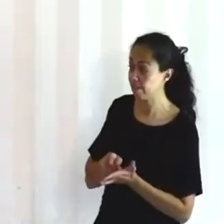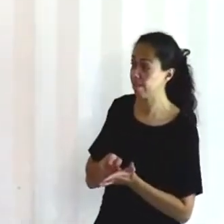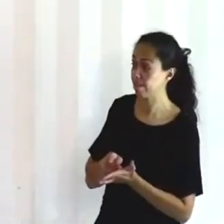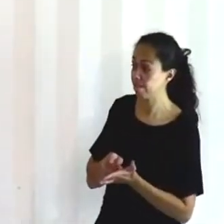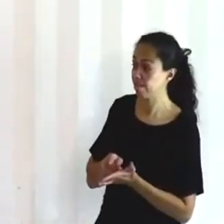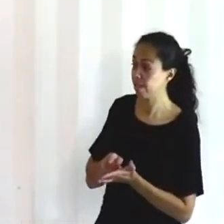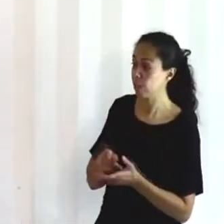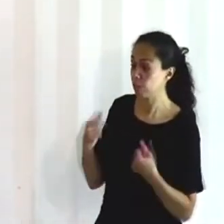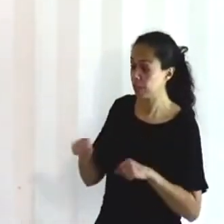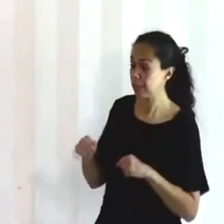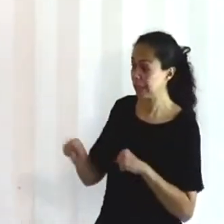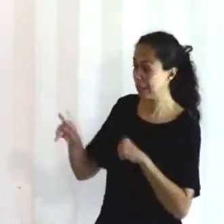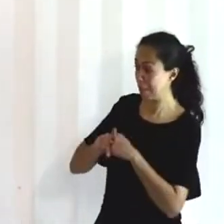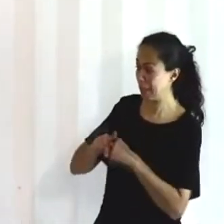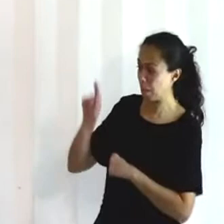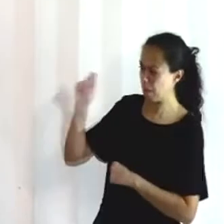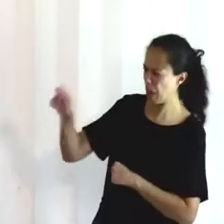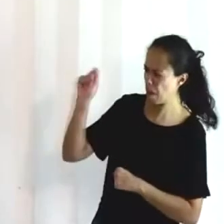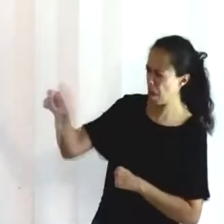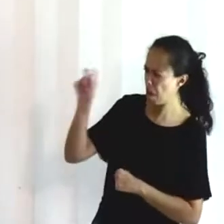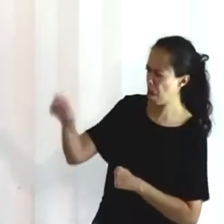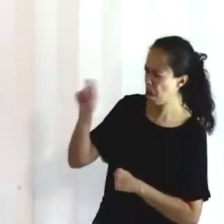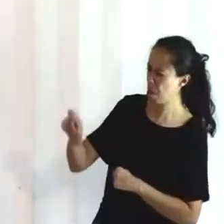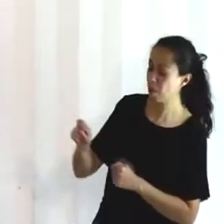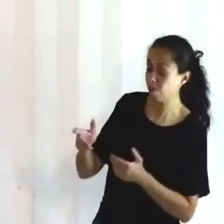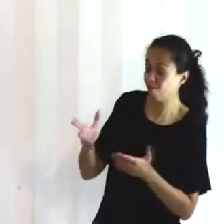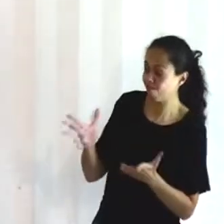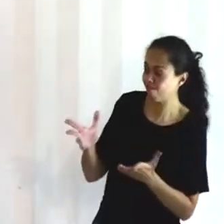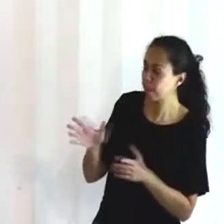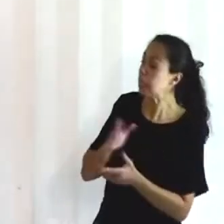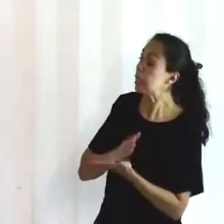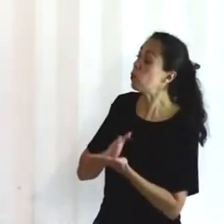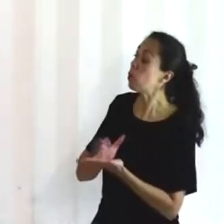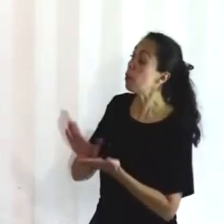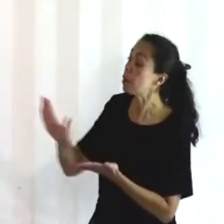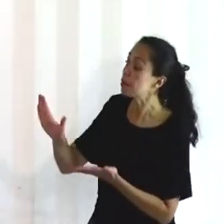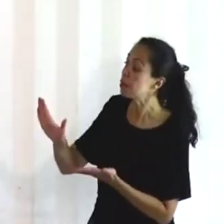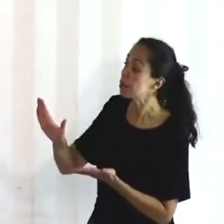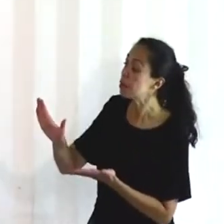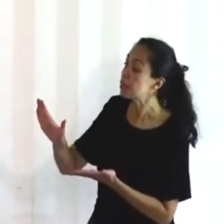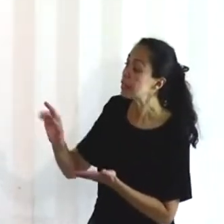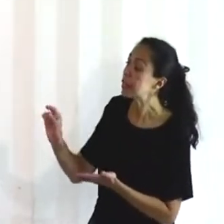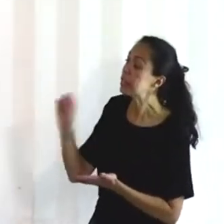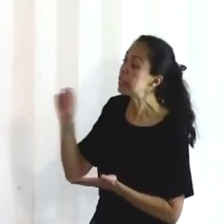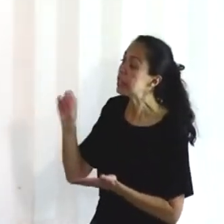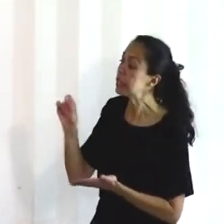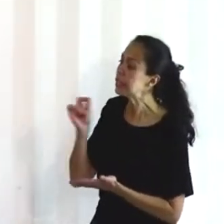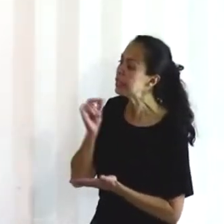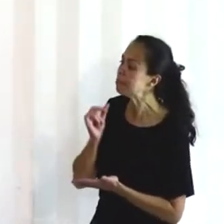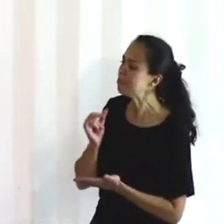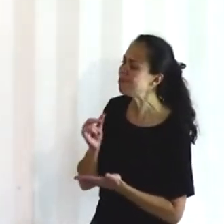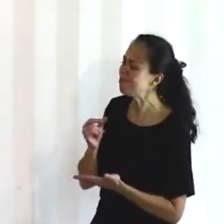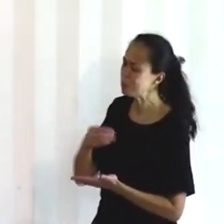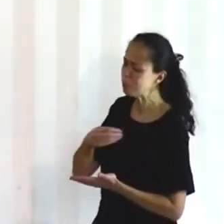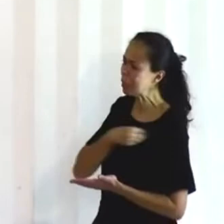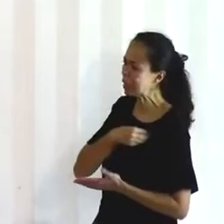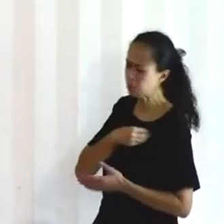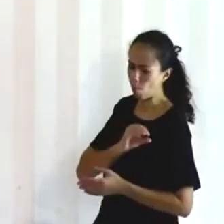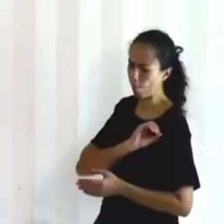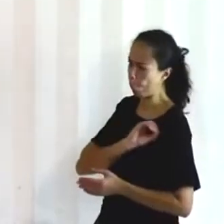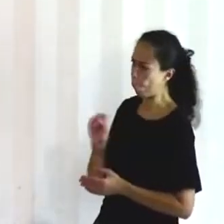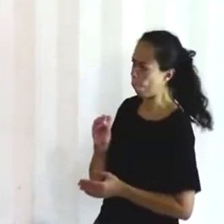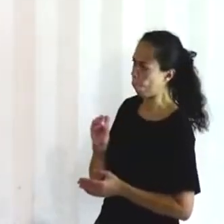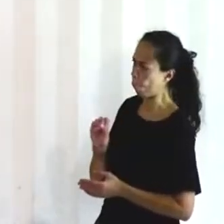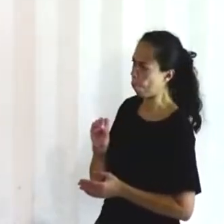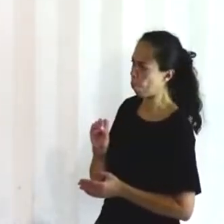pecado, então. Começa por quem não tem pecado, tá? Pode ser? Aí de repente, mas eu